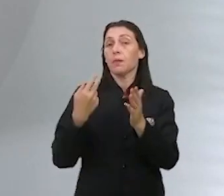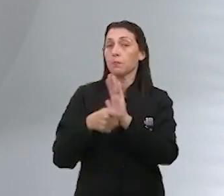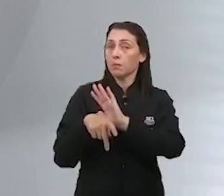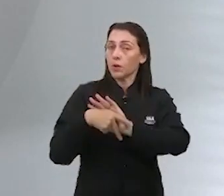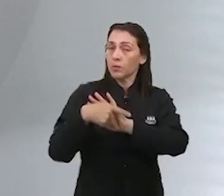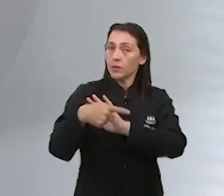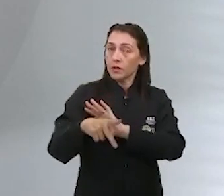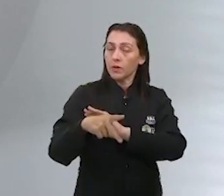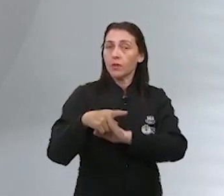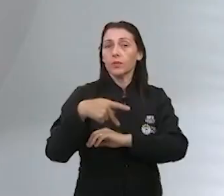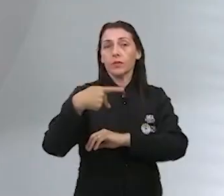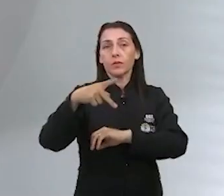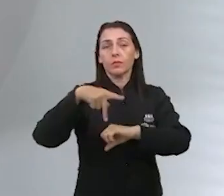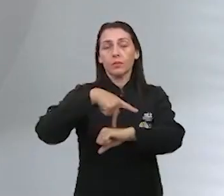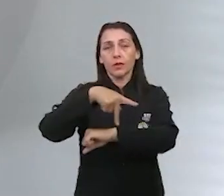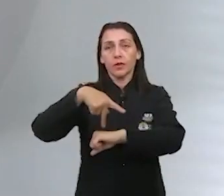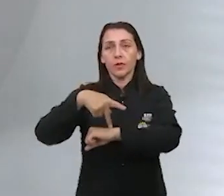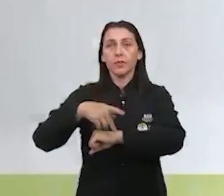né, que é natural do seu país.